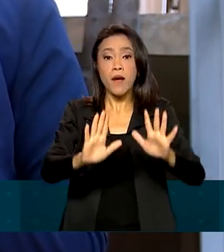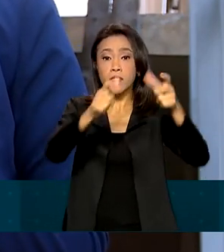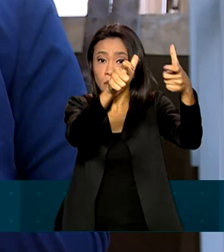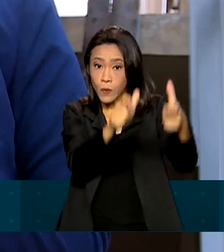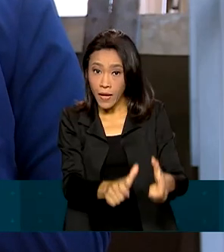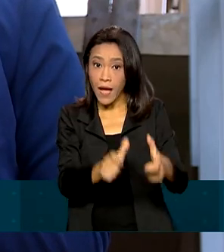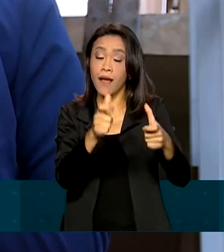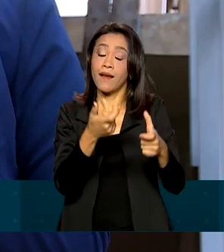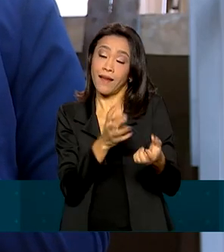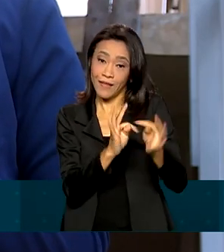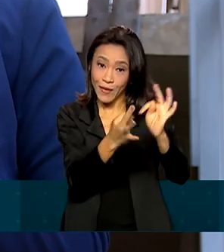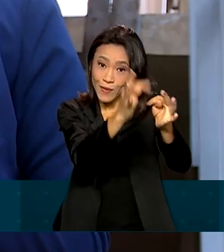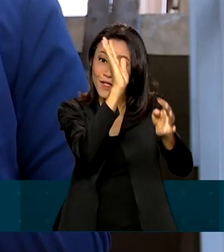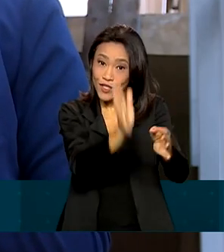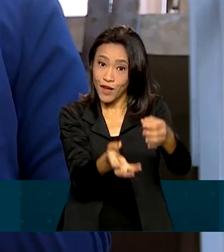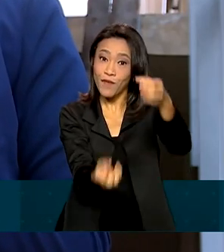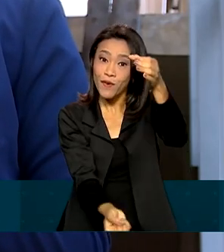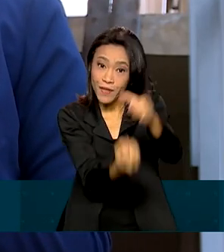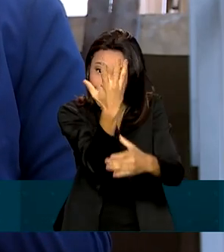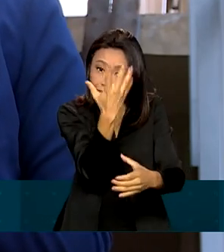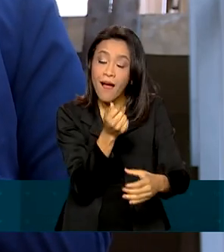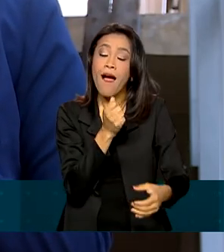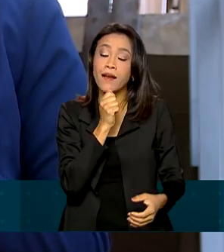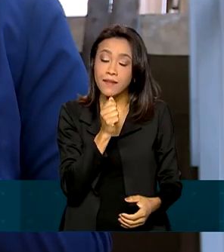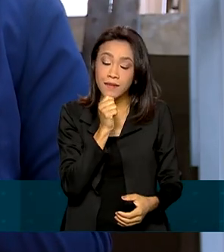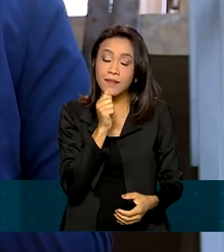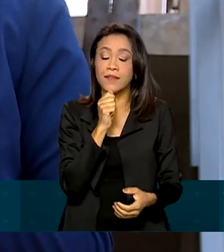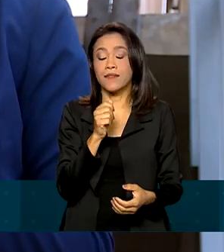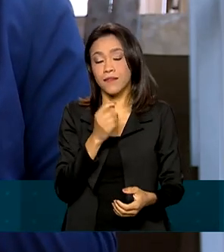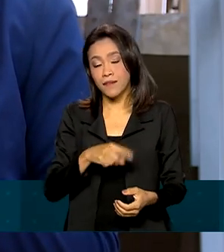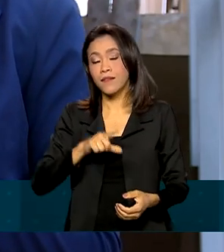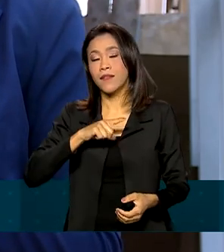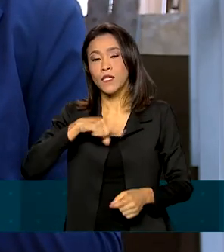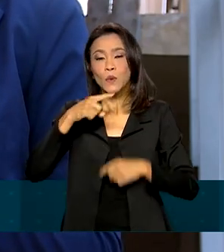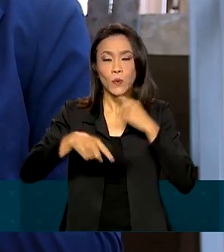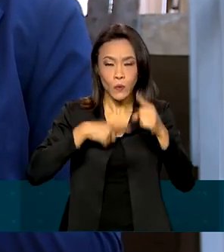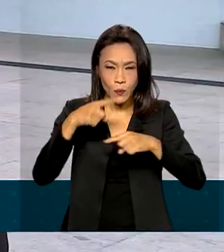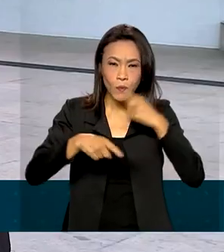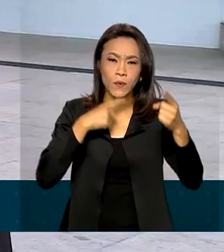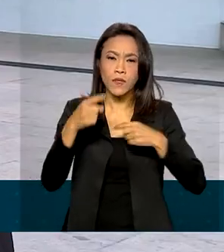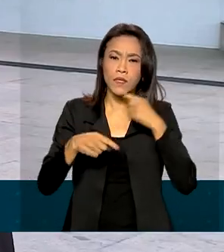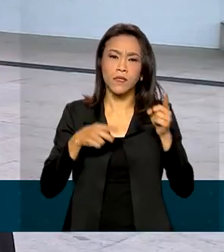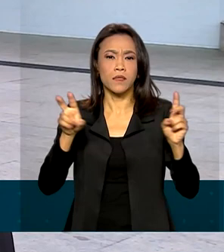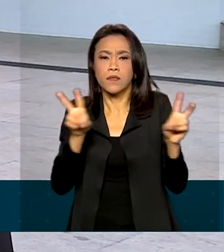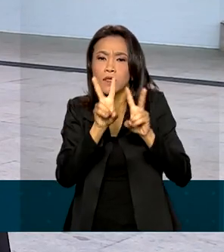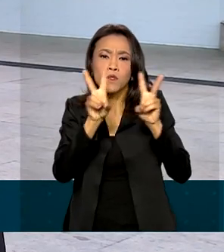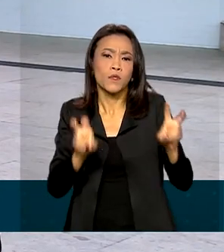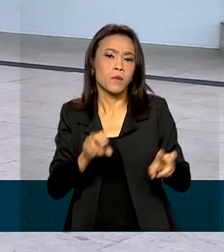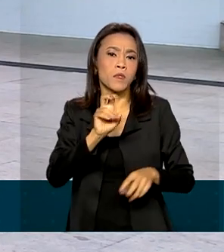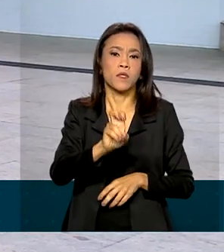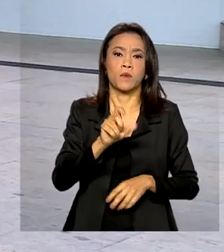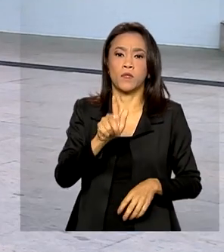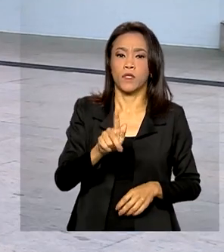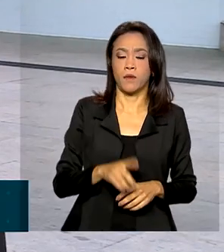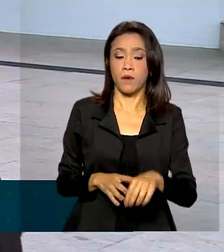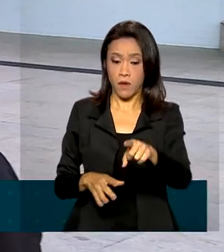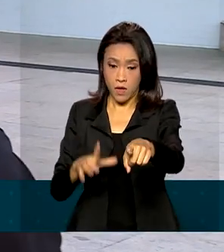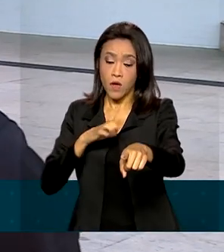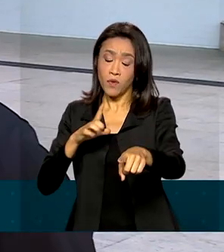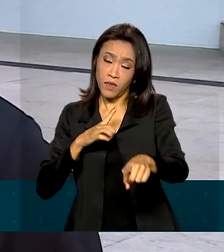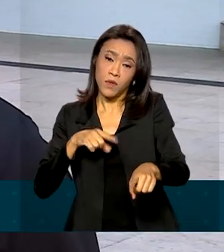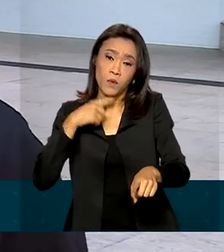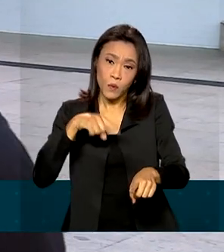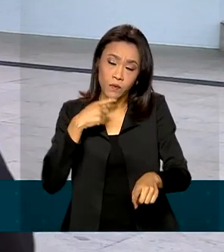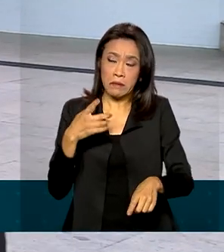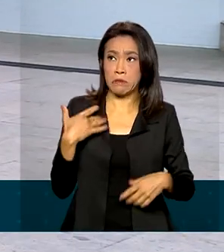já foi implementada ainda muitas dúvidas sobre o funcionamento tem algumas dúvidas eu não sei se Aonde